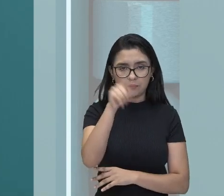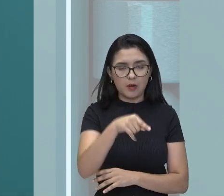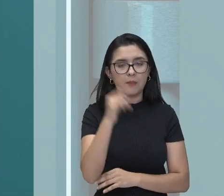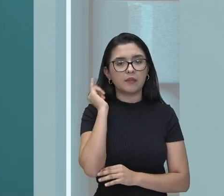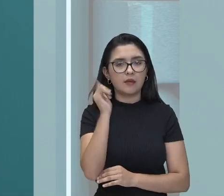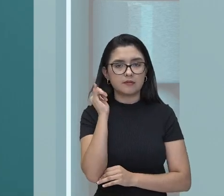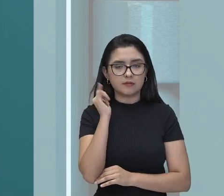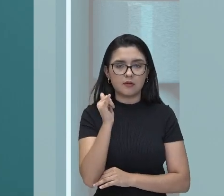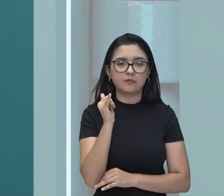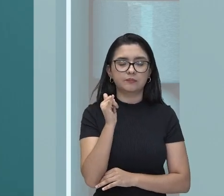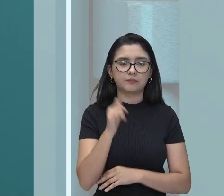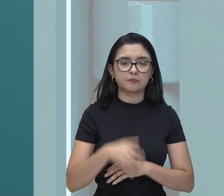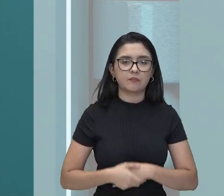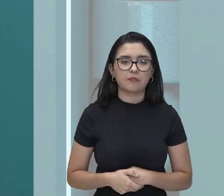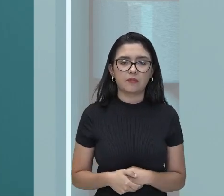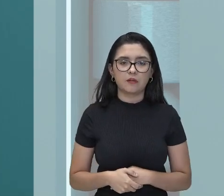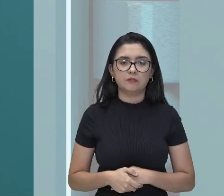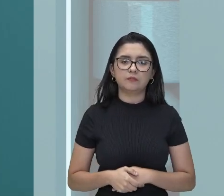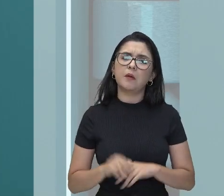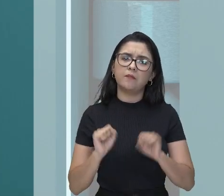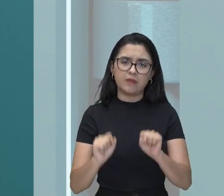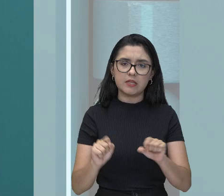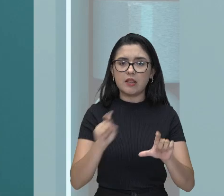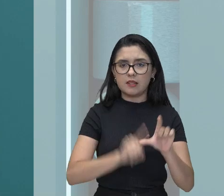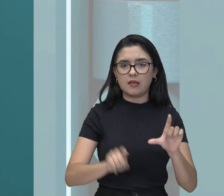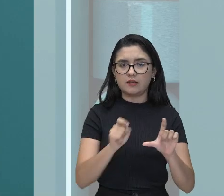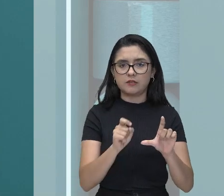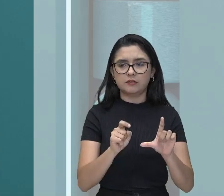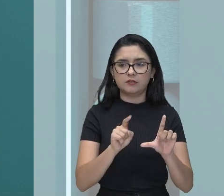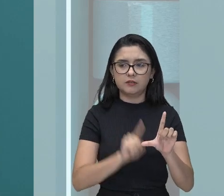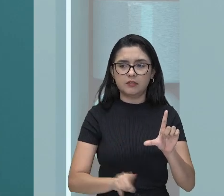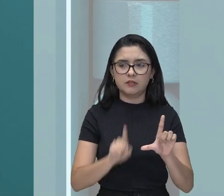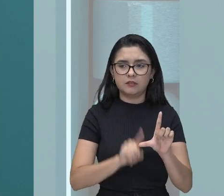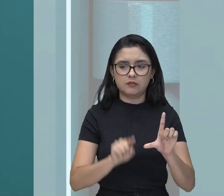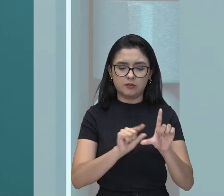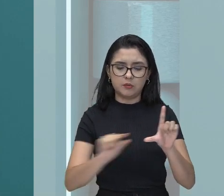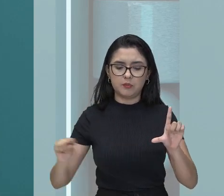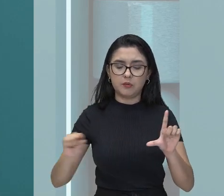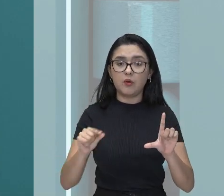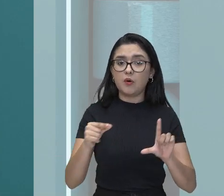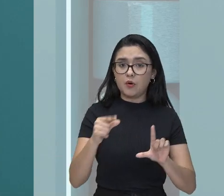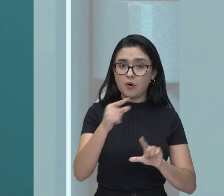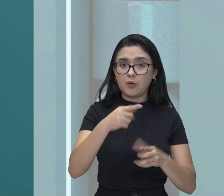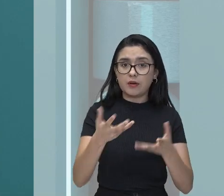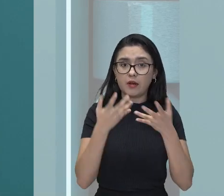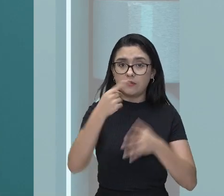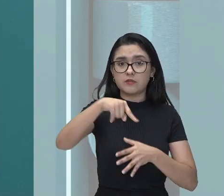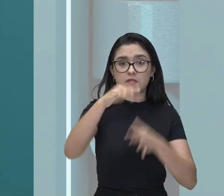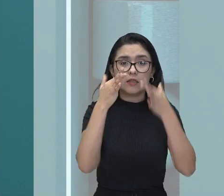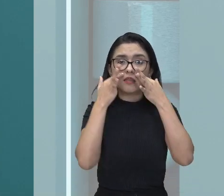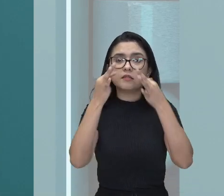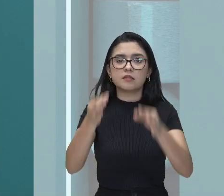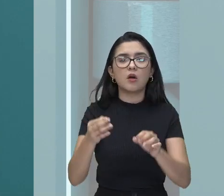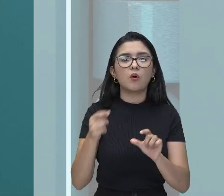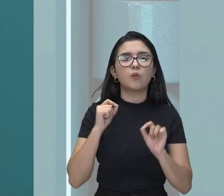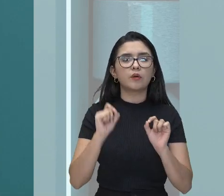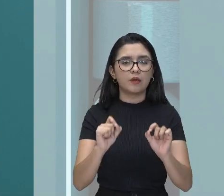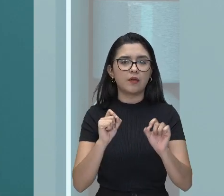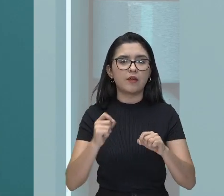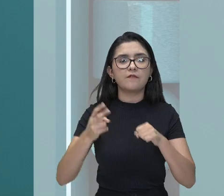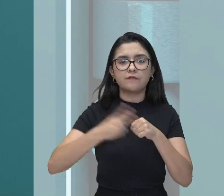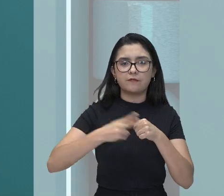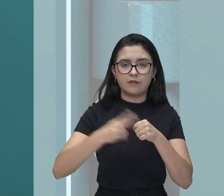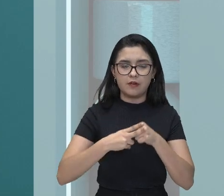narração e vai ser legendado. Os verbos que eu quero a atenção de vocês, eles estarão todos